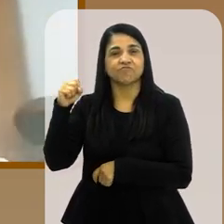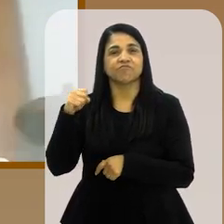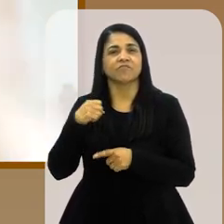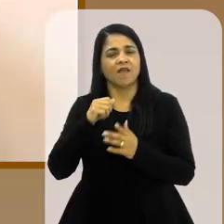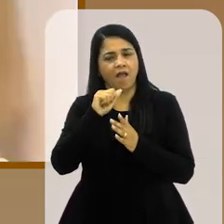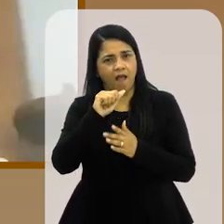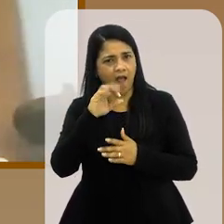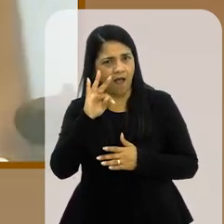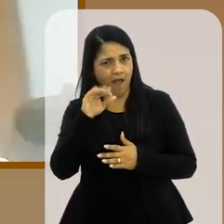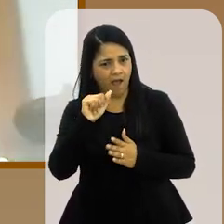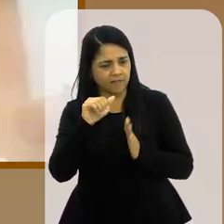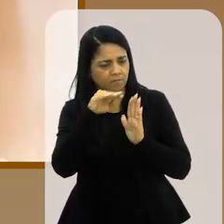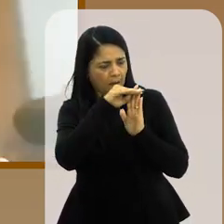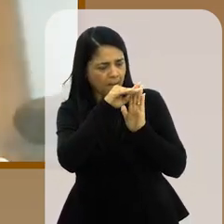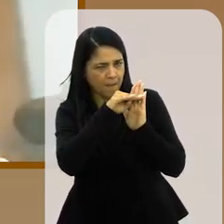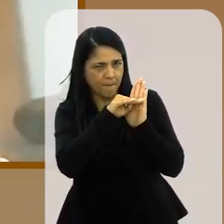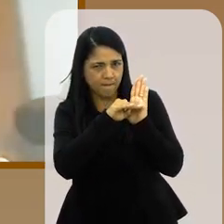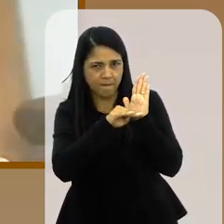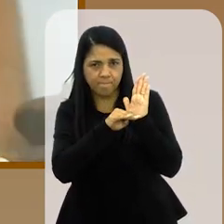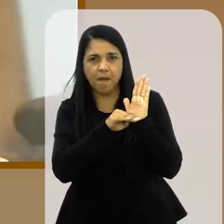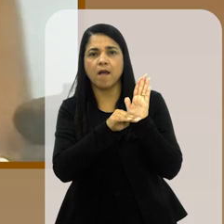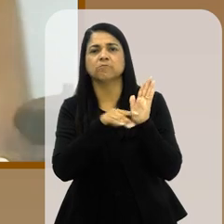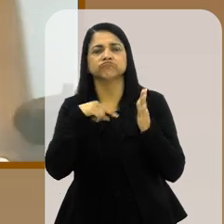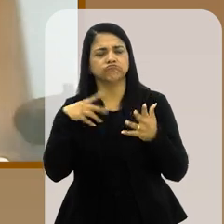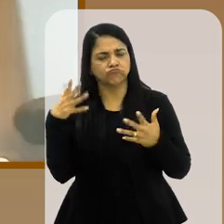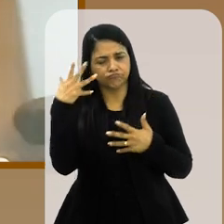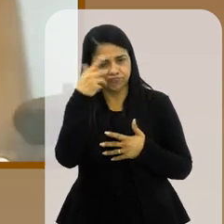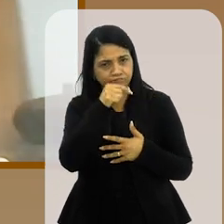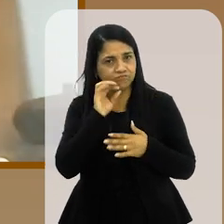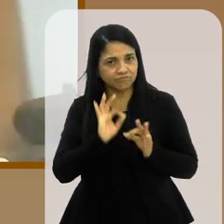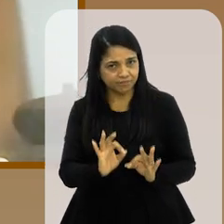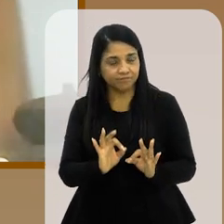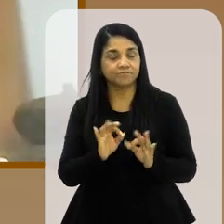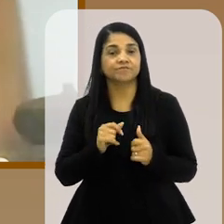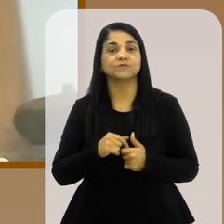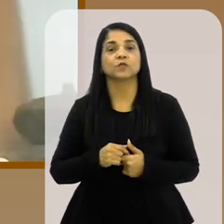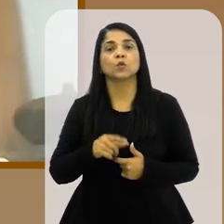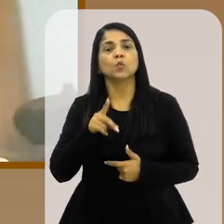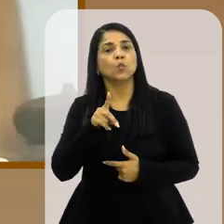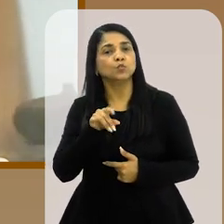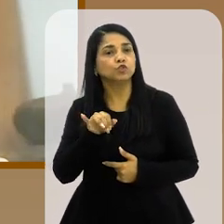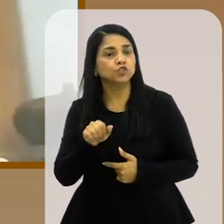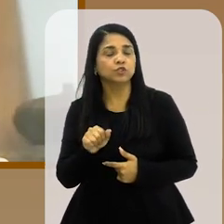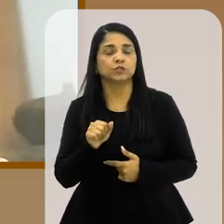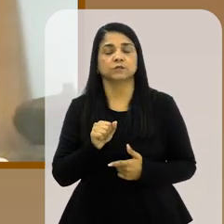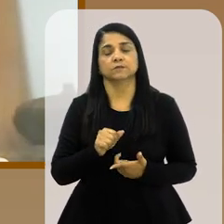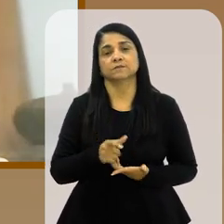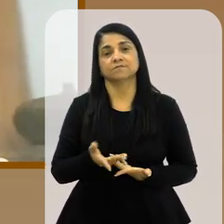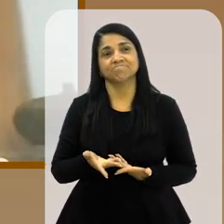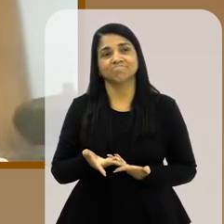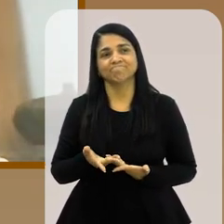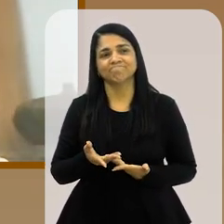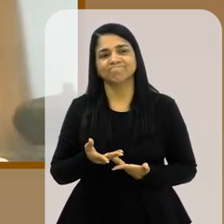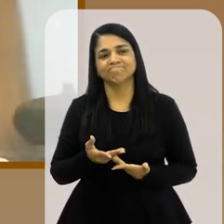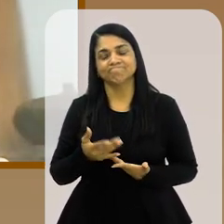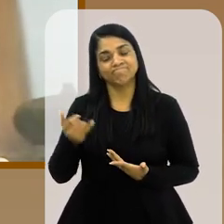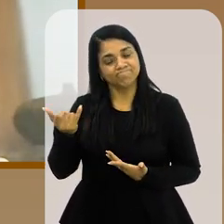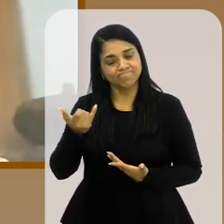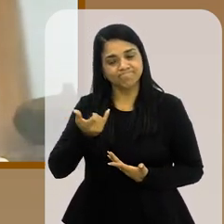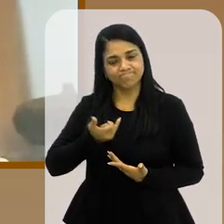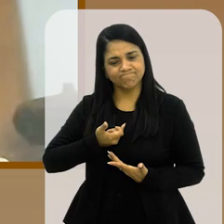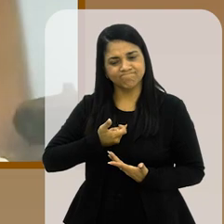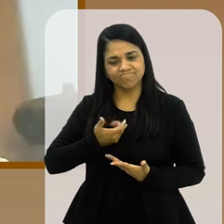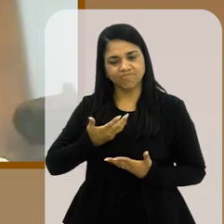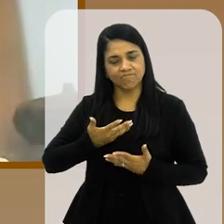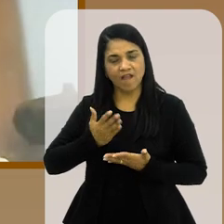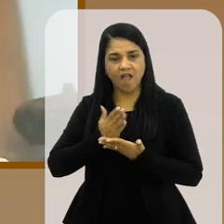ata, tudo bonitinho, tudo lindo. Aí chegou um dia que eles falaram que